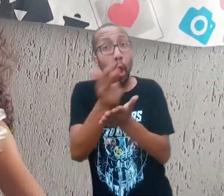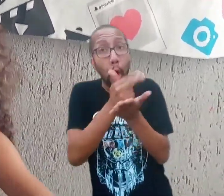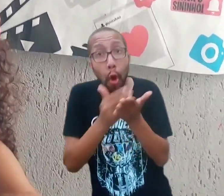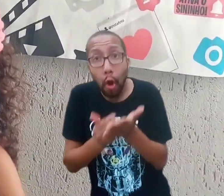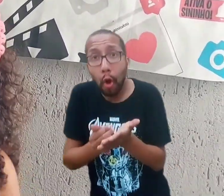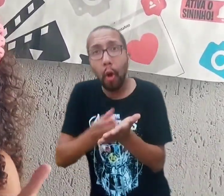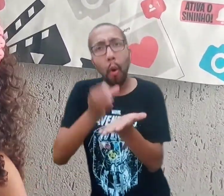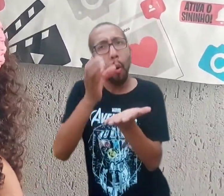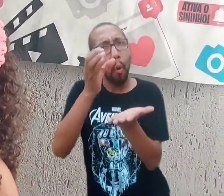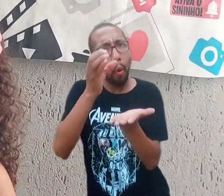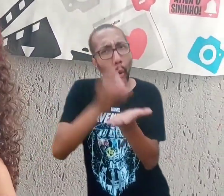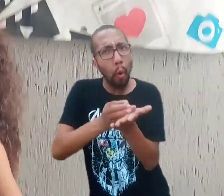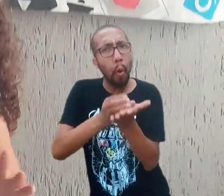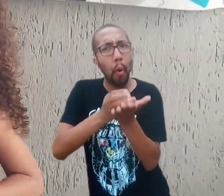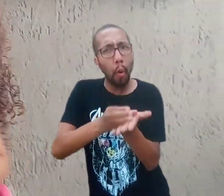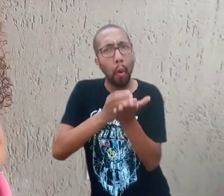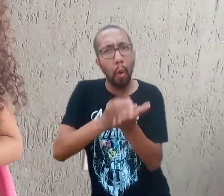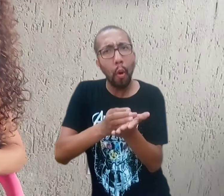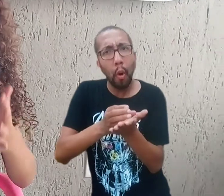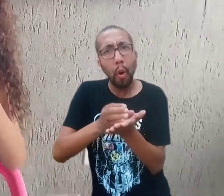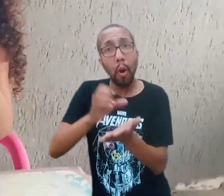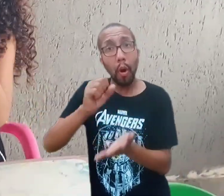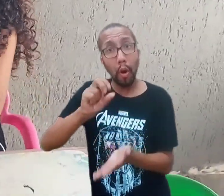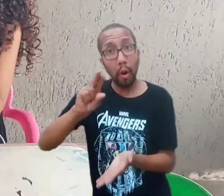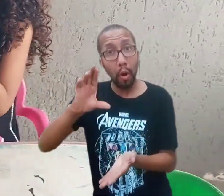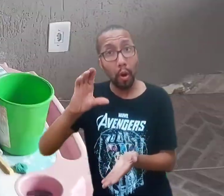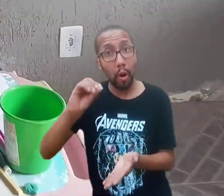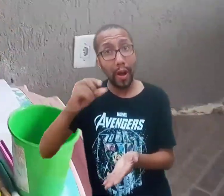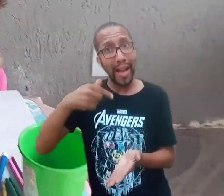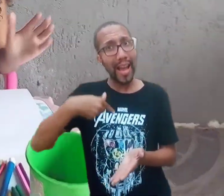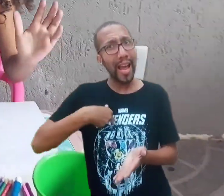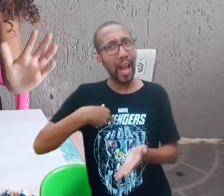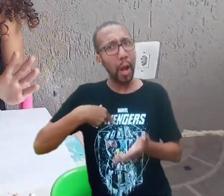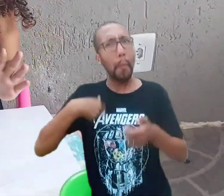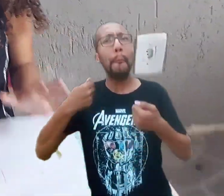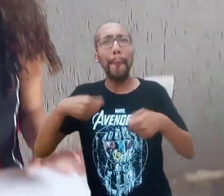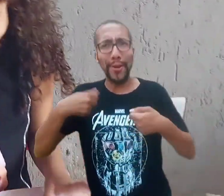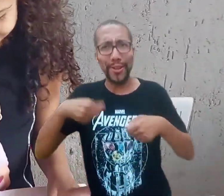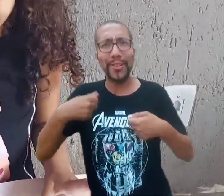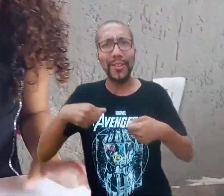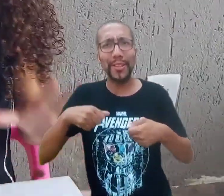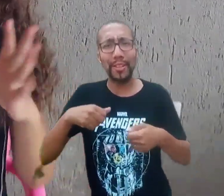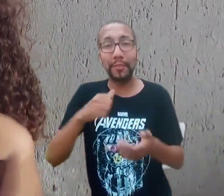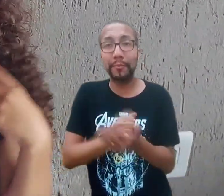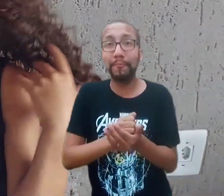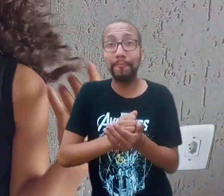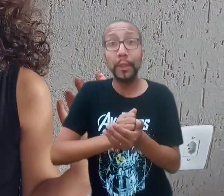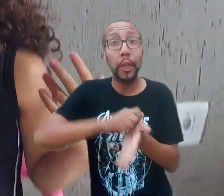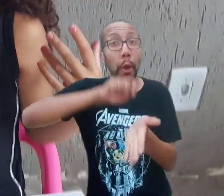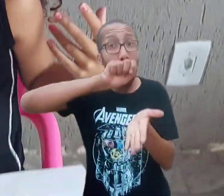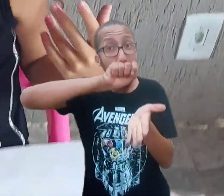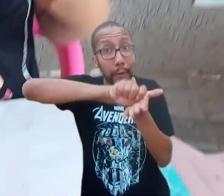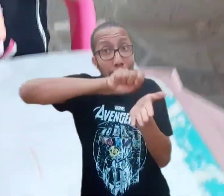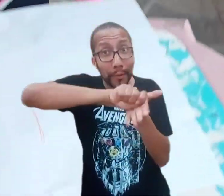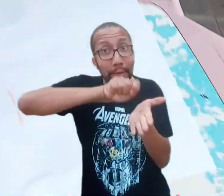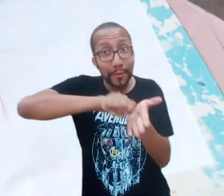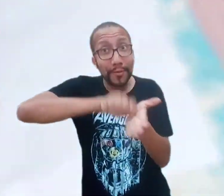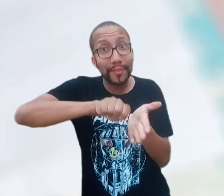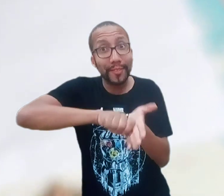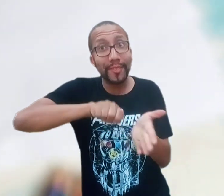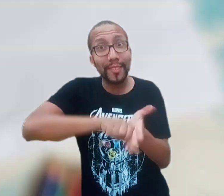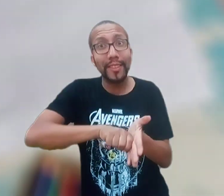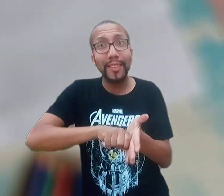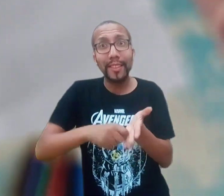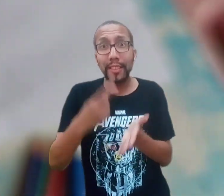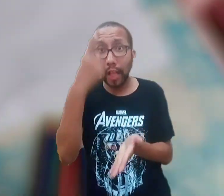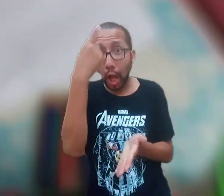suco, porque eu tenho muito entalada! Pessoal, agora eu vou fazer um copo de suco de laranja, agora